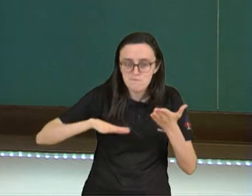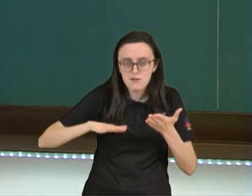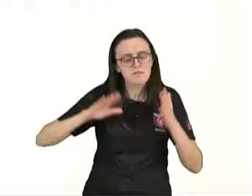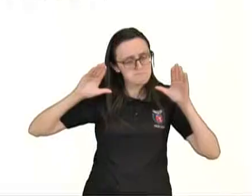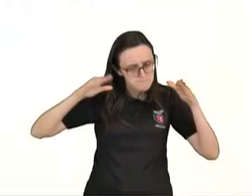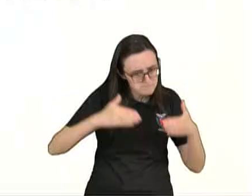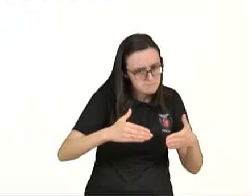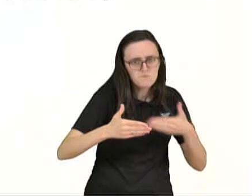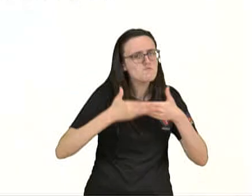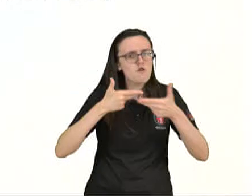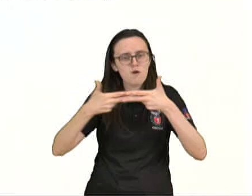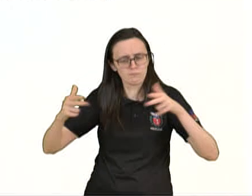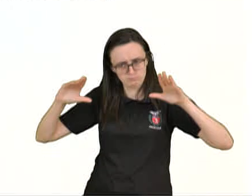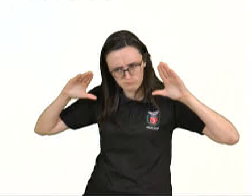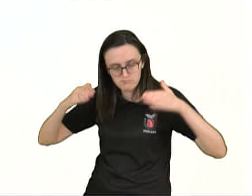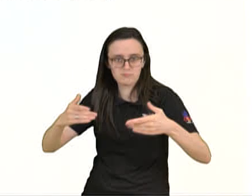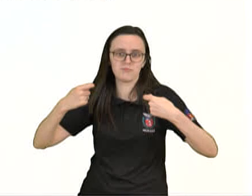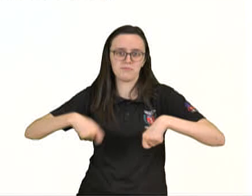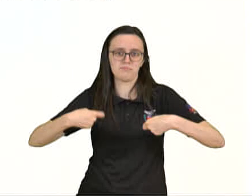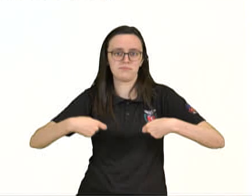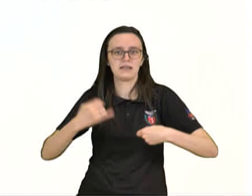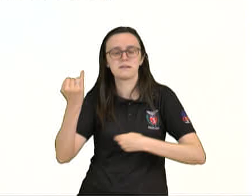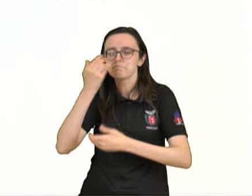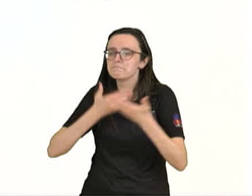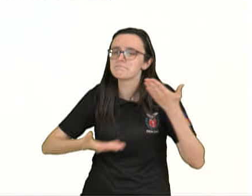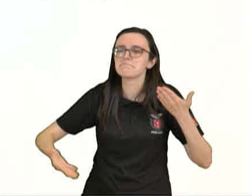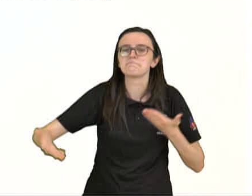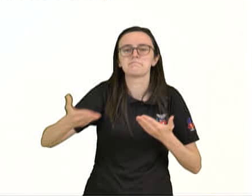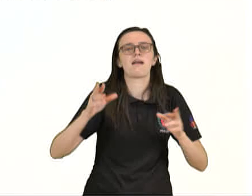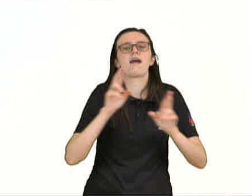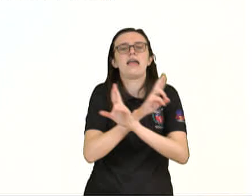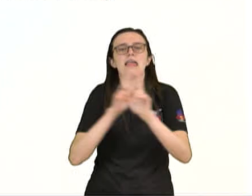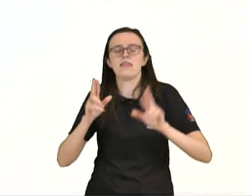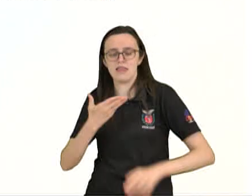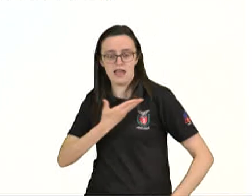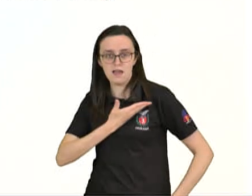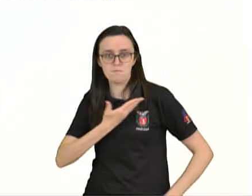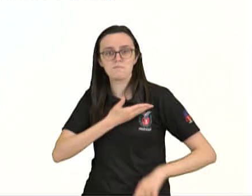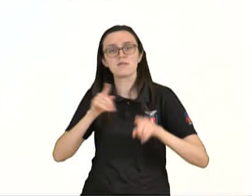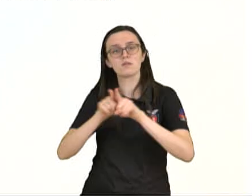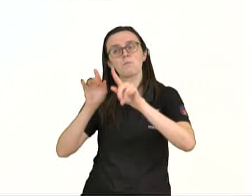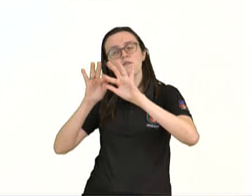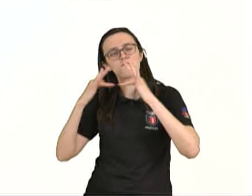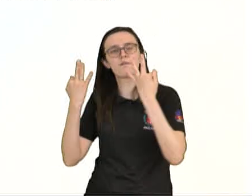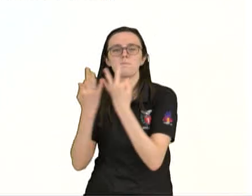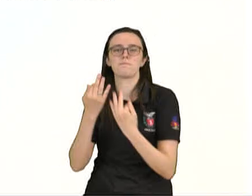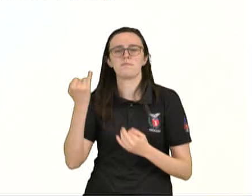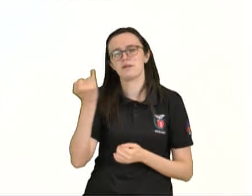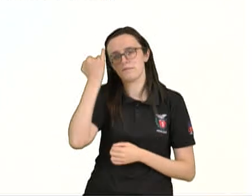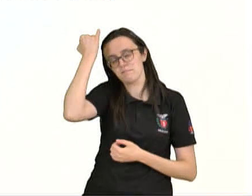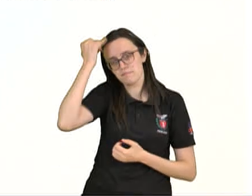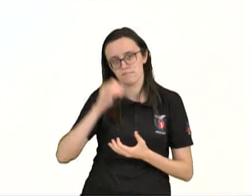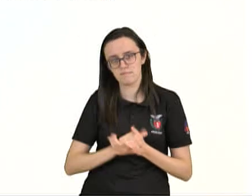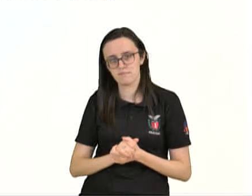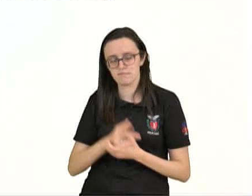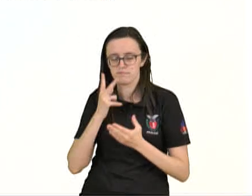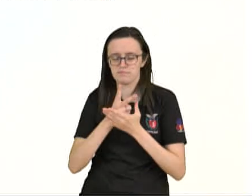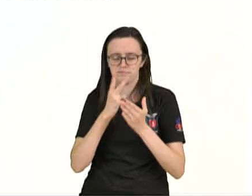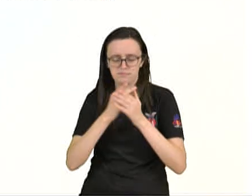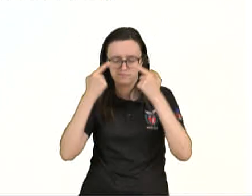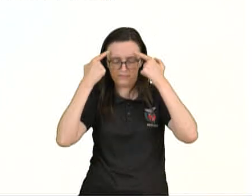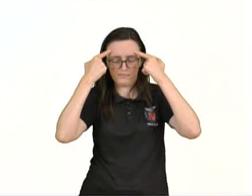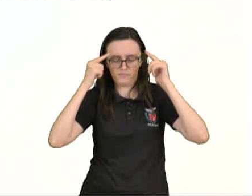estar. Nutra seus relacionamentos com amigos e familiares. Concentrado